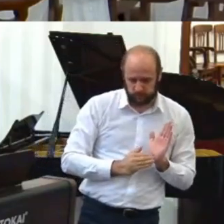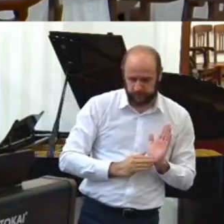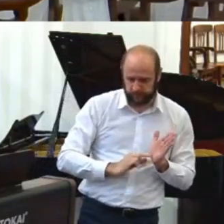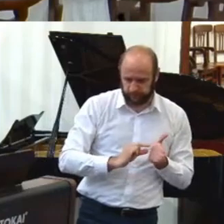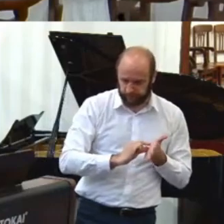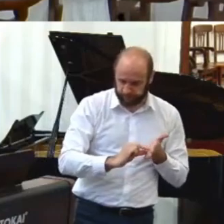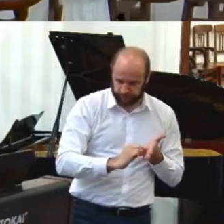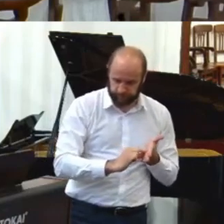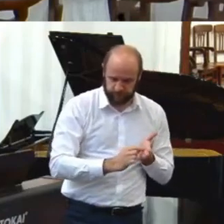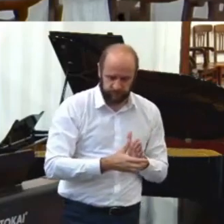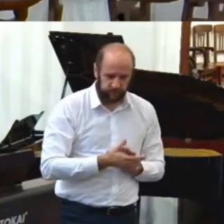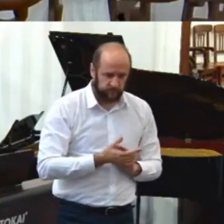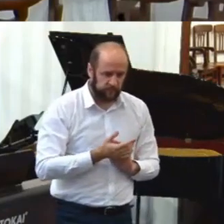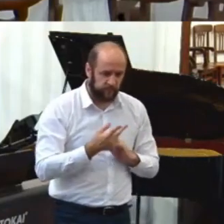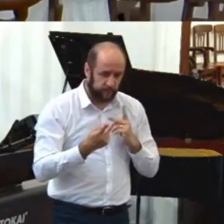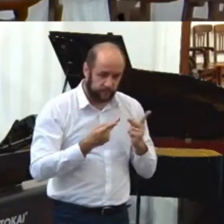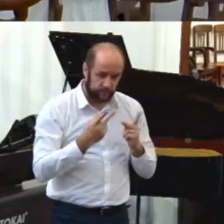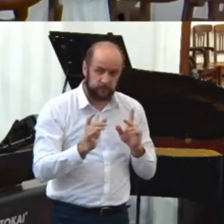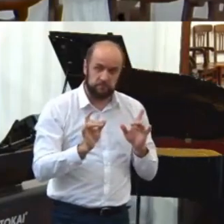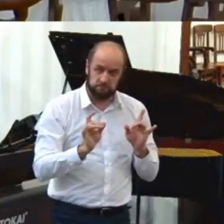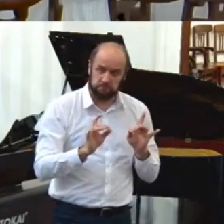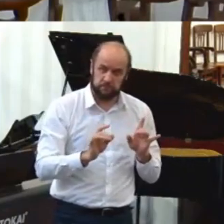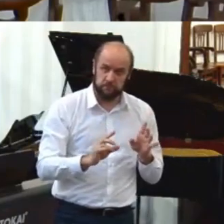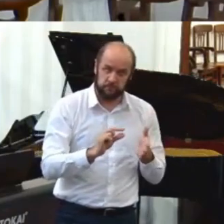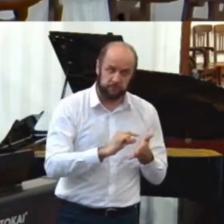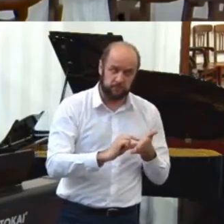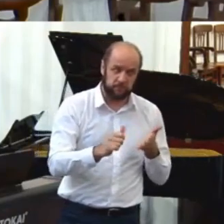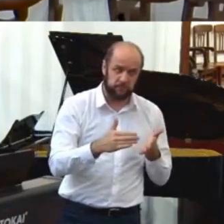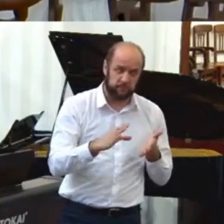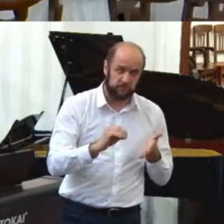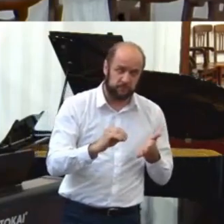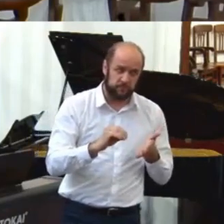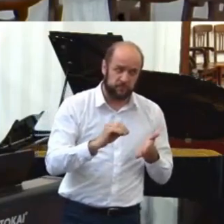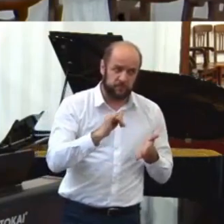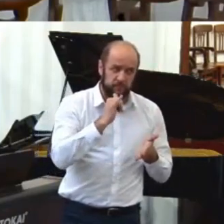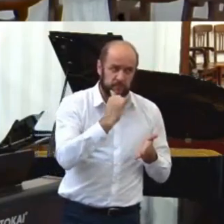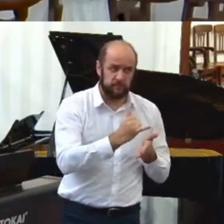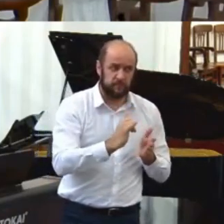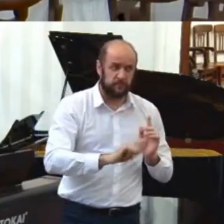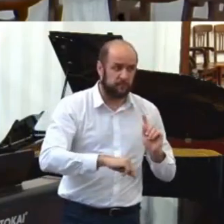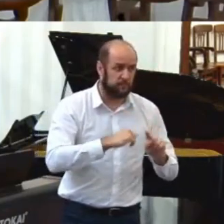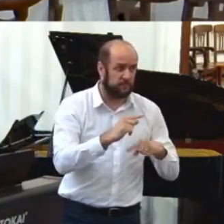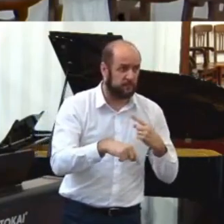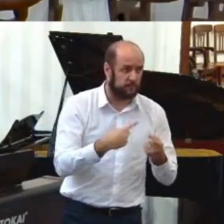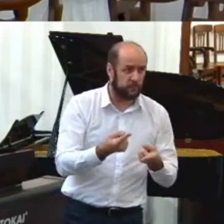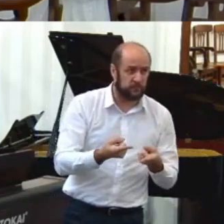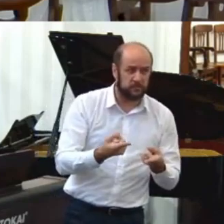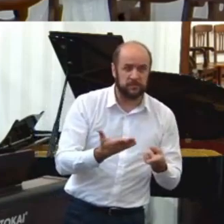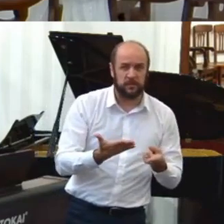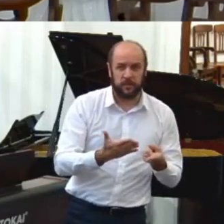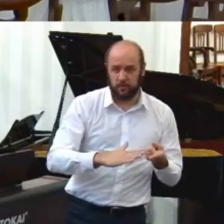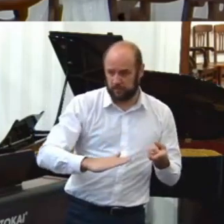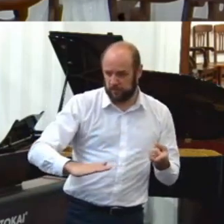dessa passagem está justamente no versículo 10. Depois que esse menino